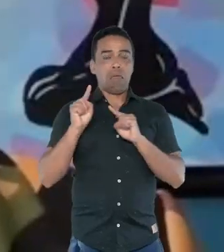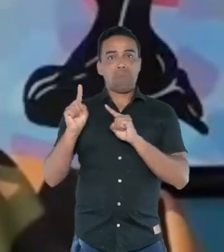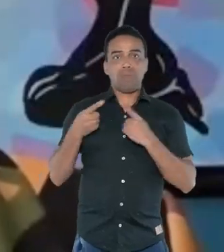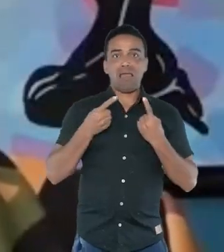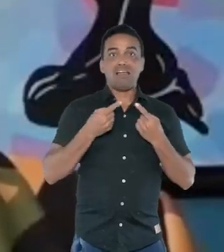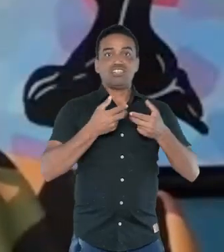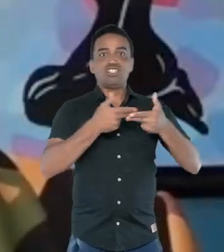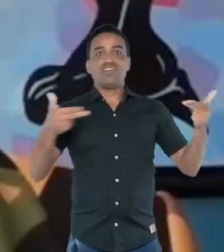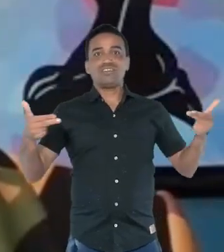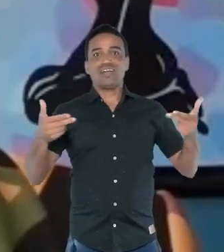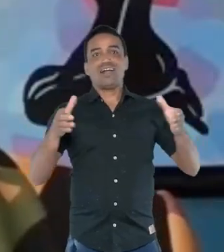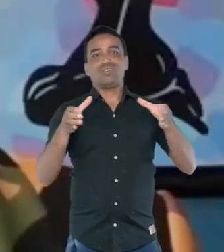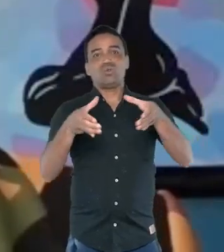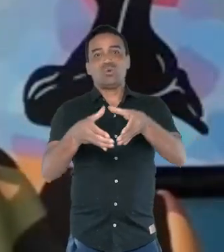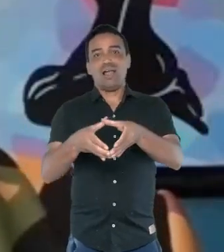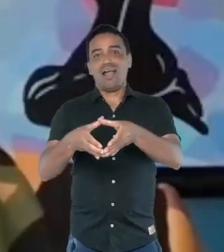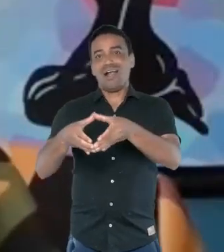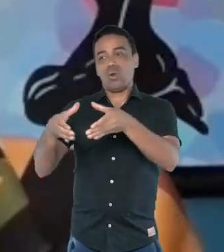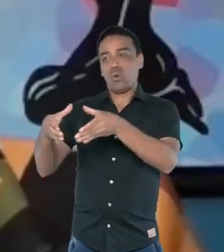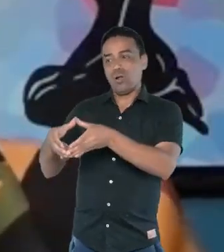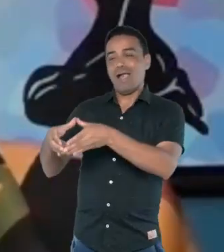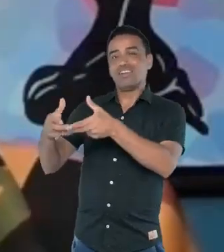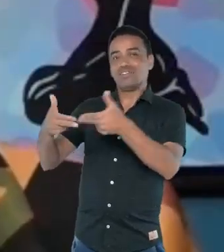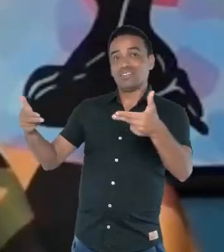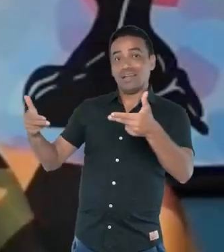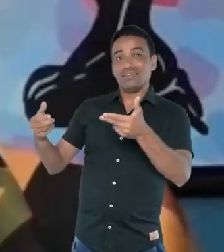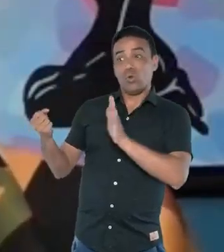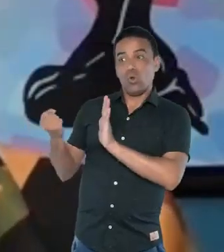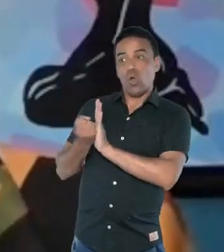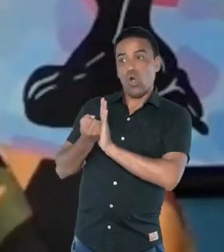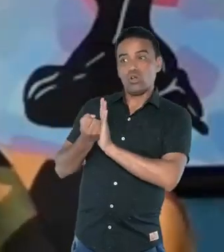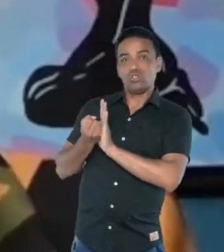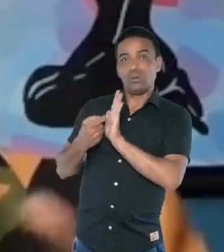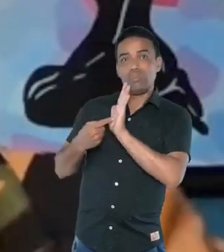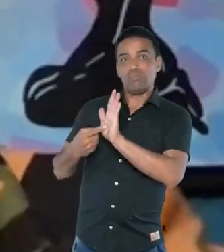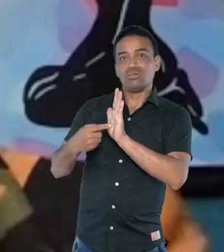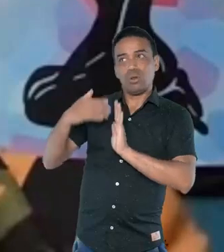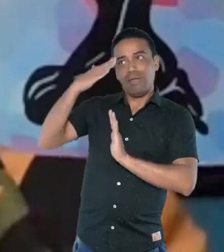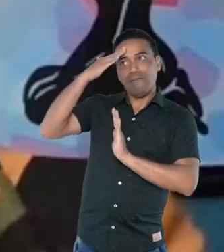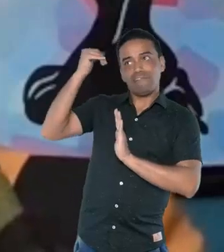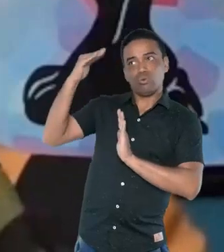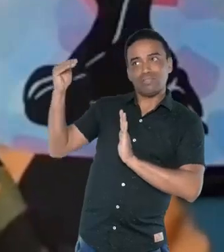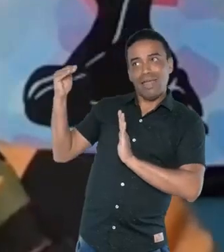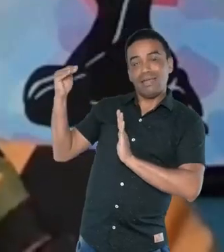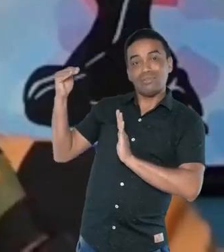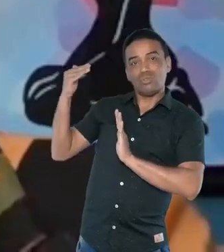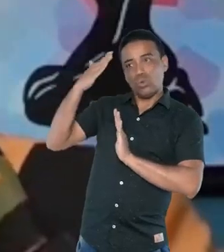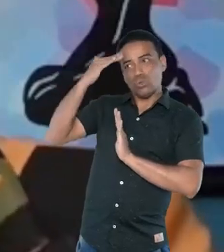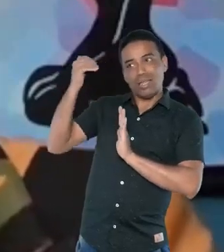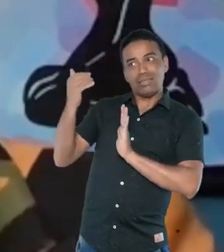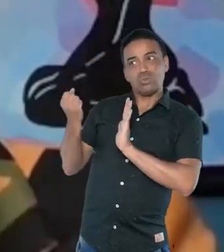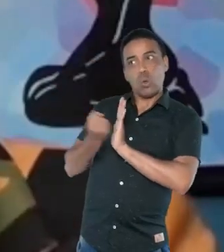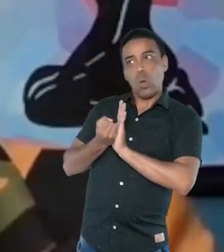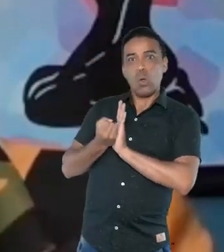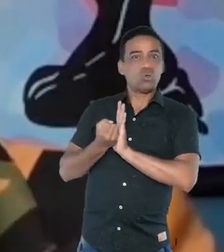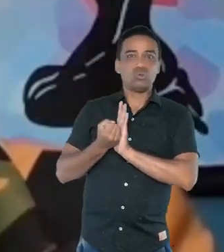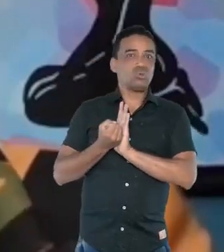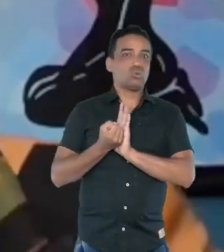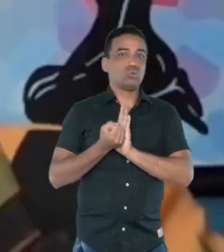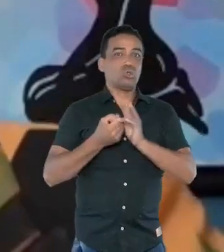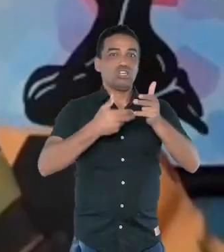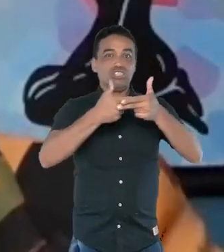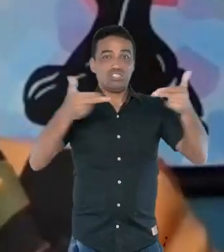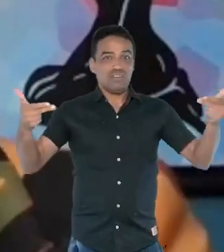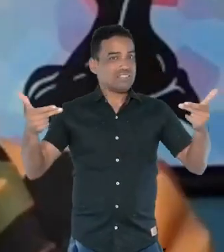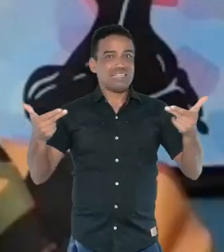o ambiente mais diverso. Que os códigos que foram criados para determinar o que é sucesso são códigos que não dão